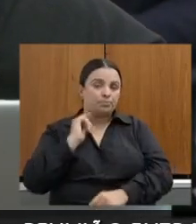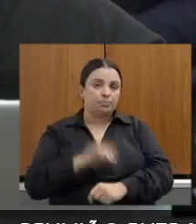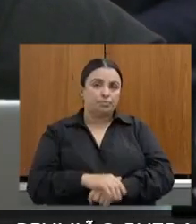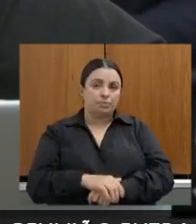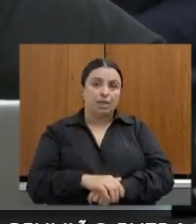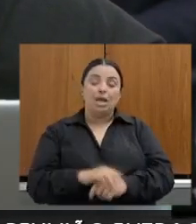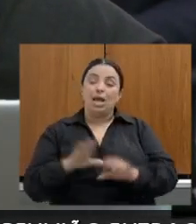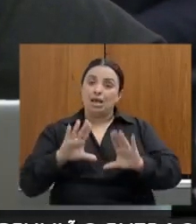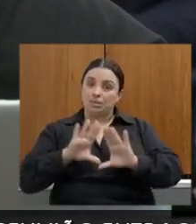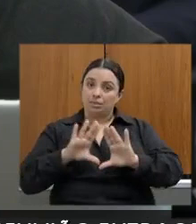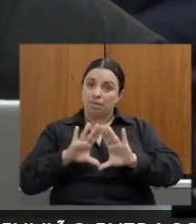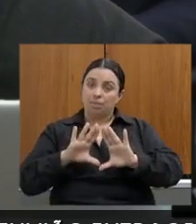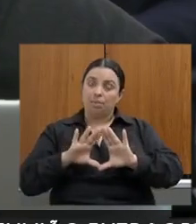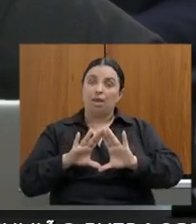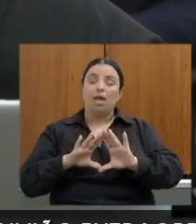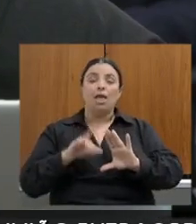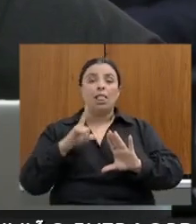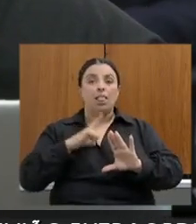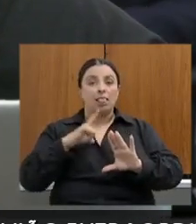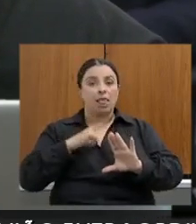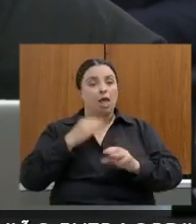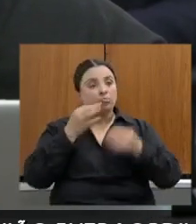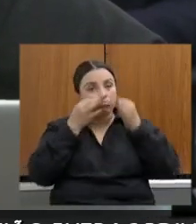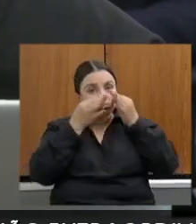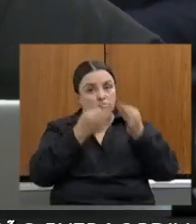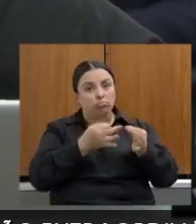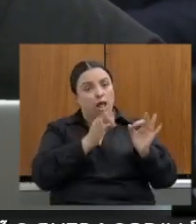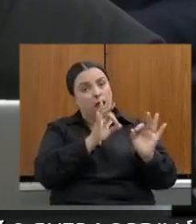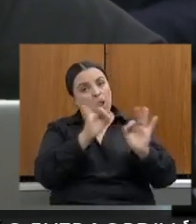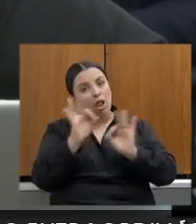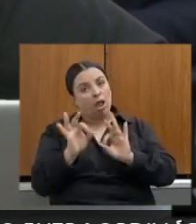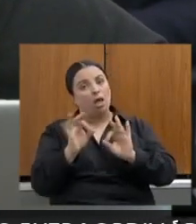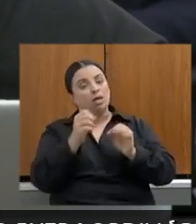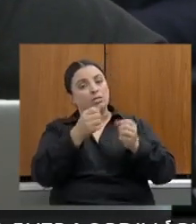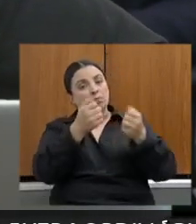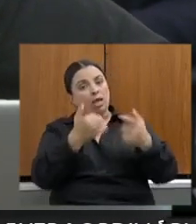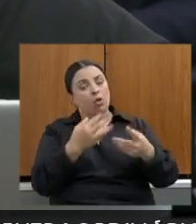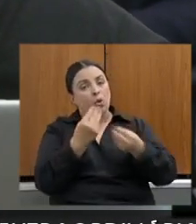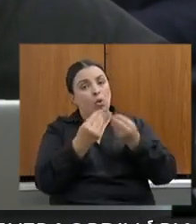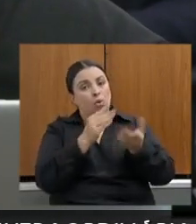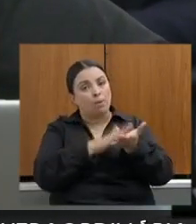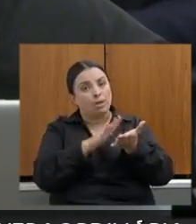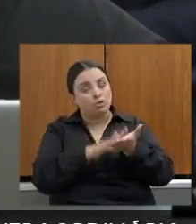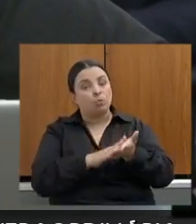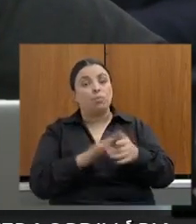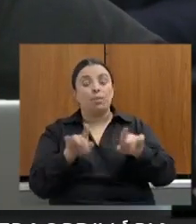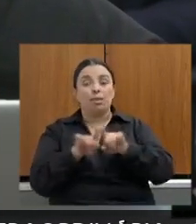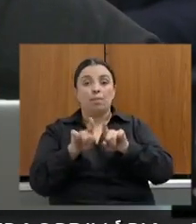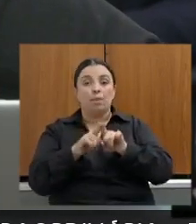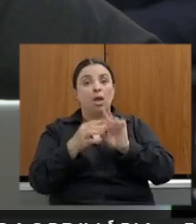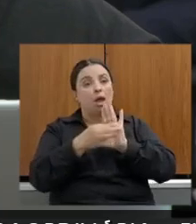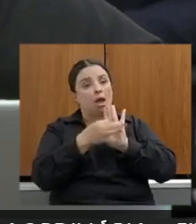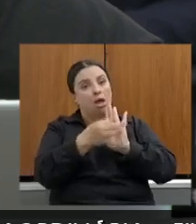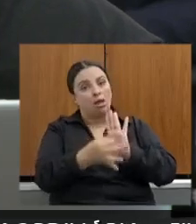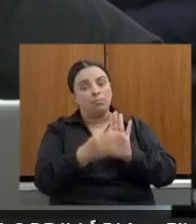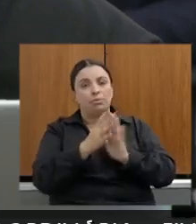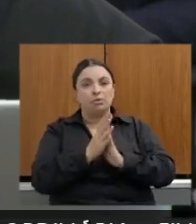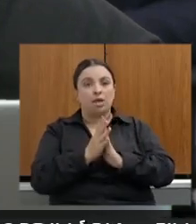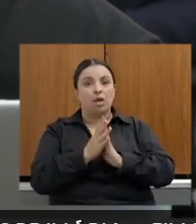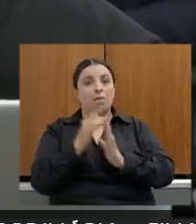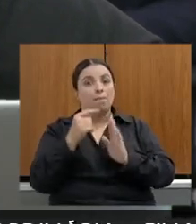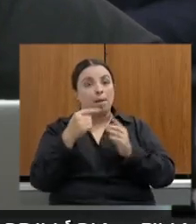só receber a prestação de conta como sugerir cobrar apontar é fales